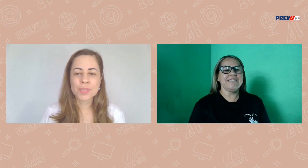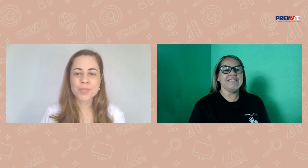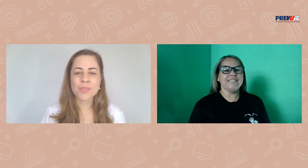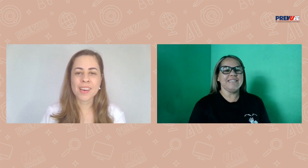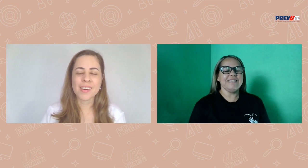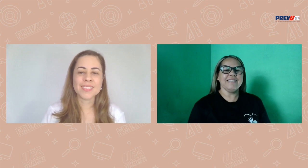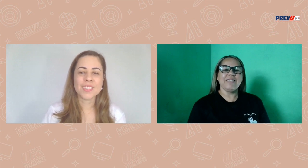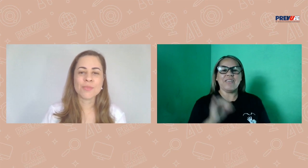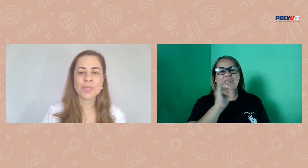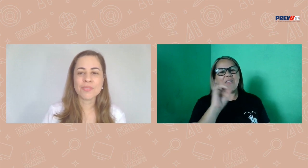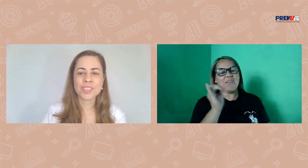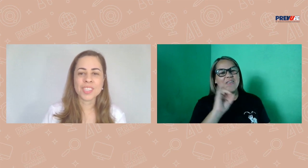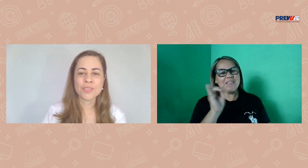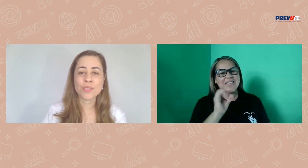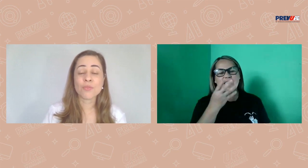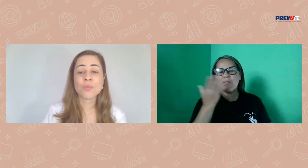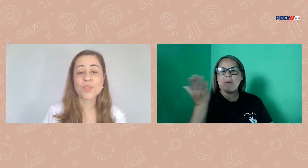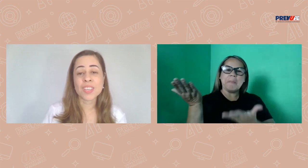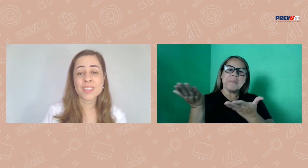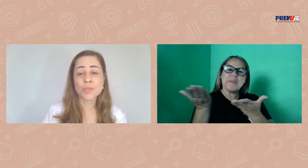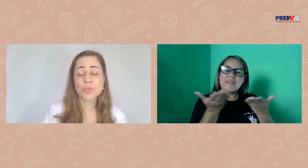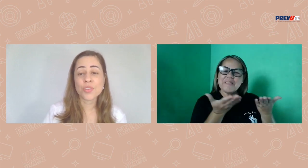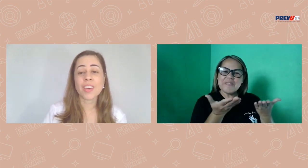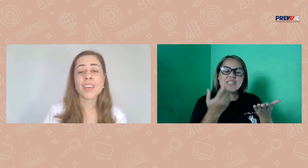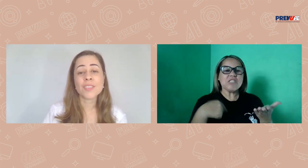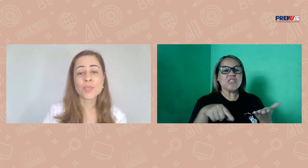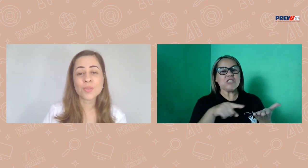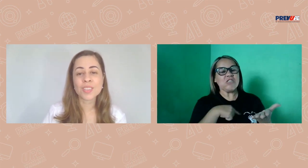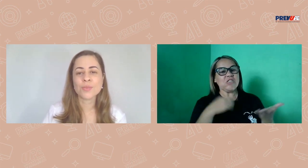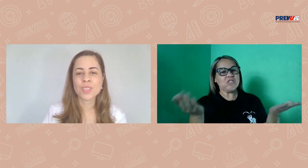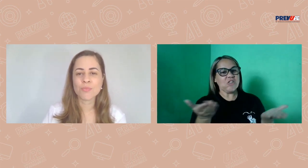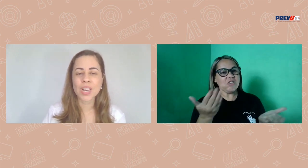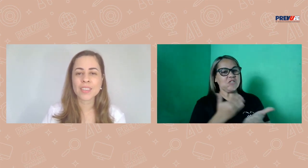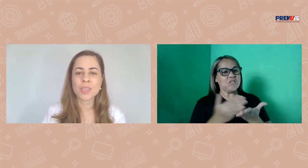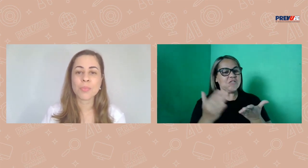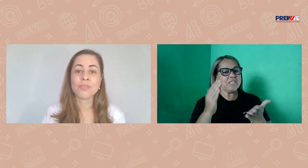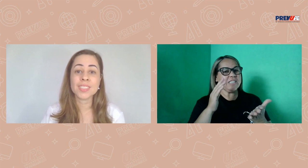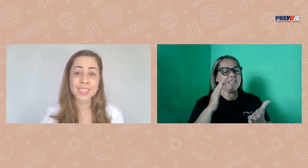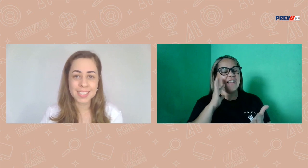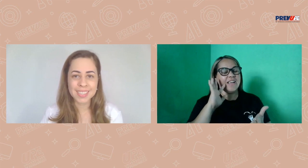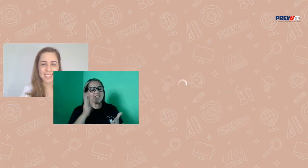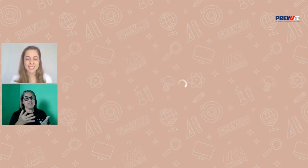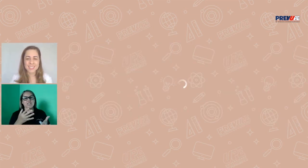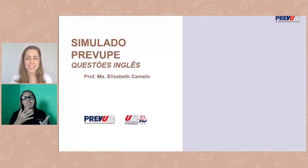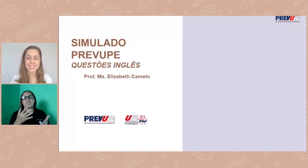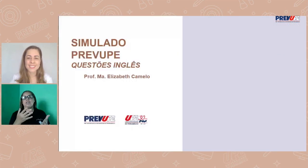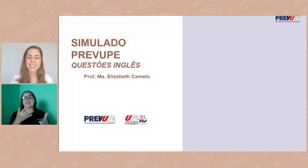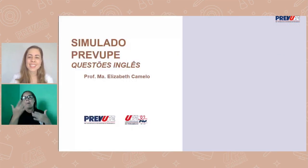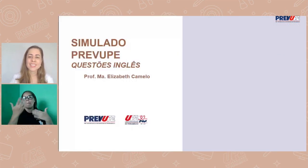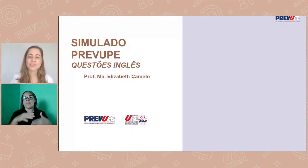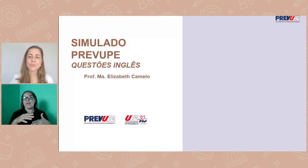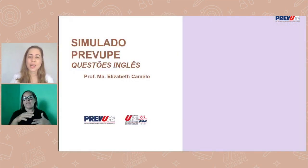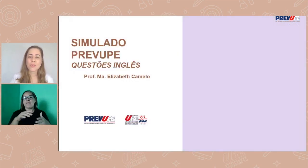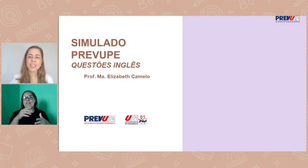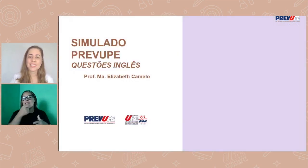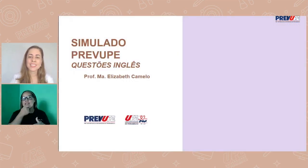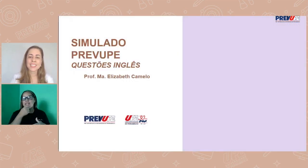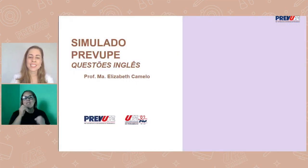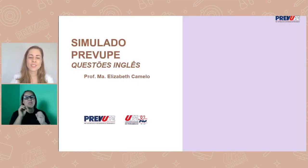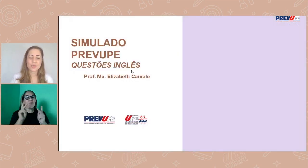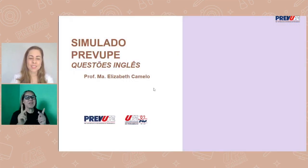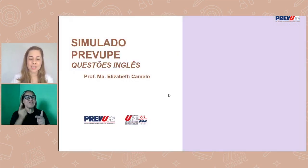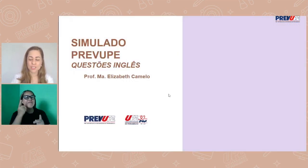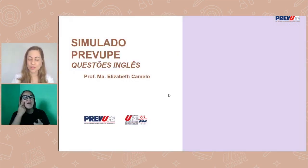Olá pessoal sejam bem-vindos nós vamos fazer hoje a resolução do simulado da prova de inglês tá certo? então vamos dar uma